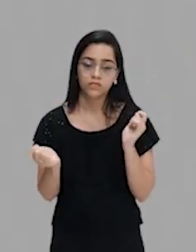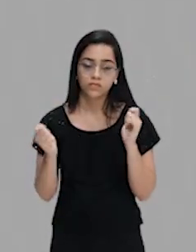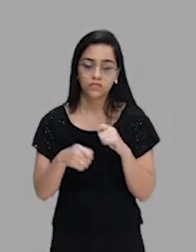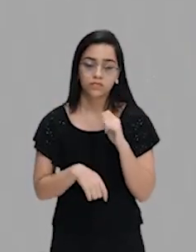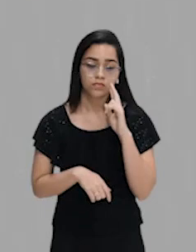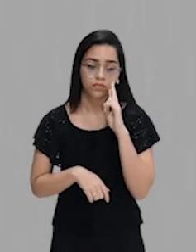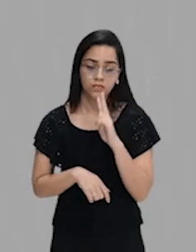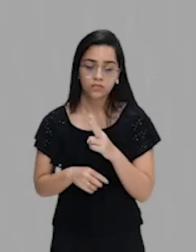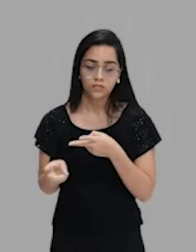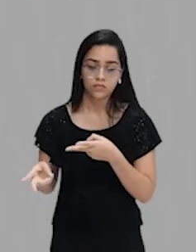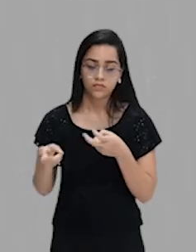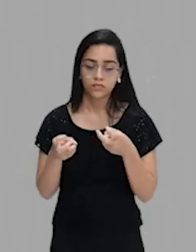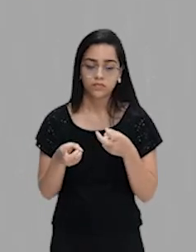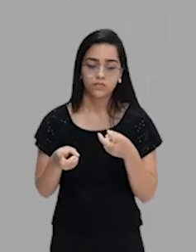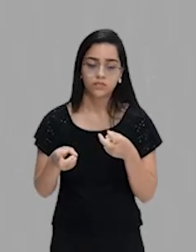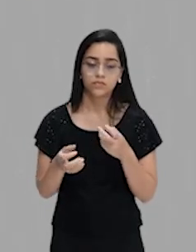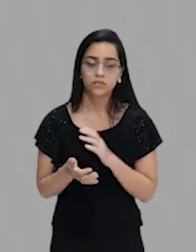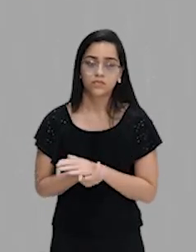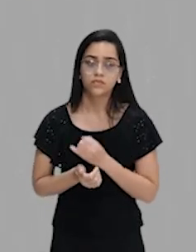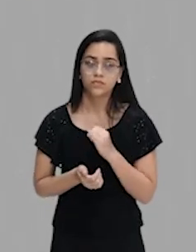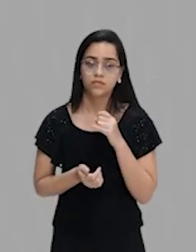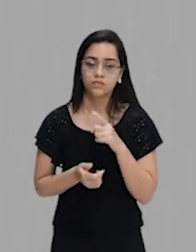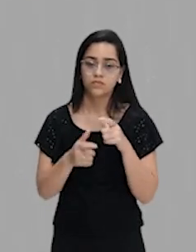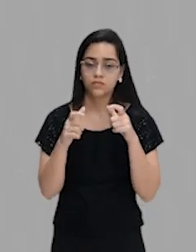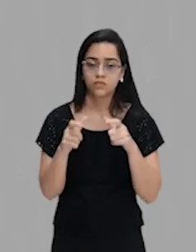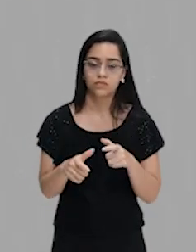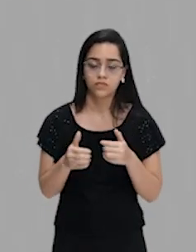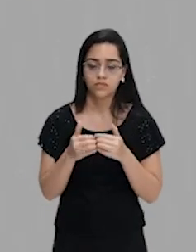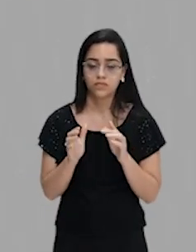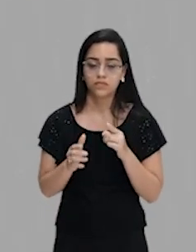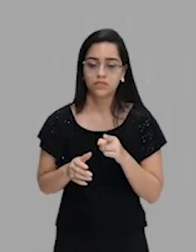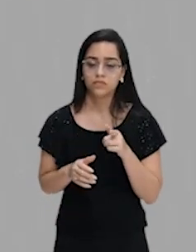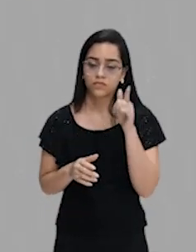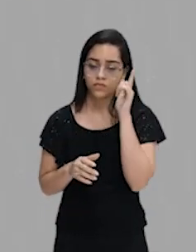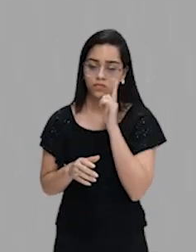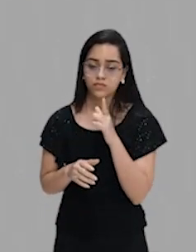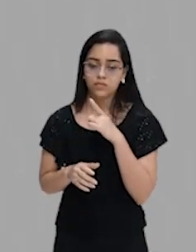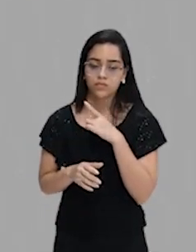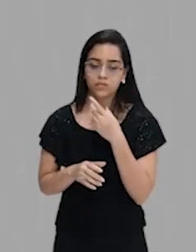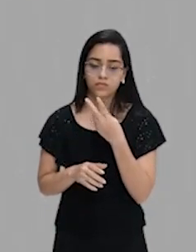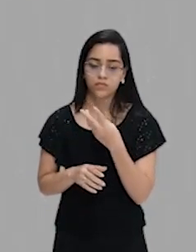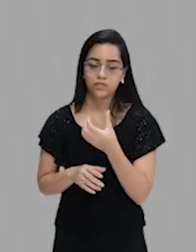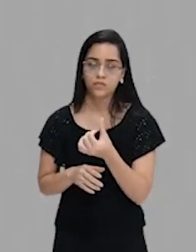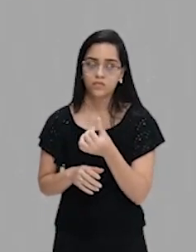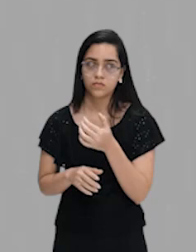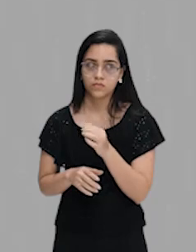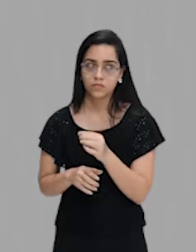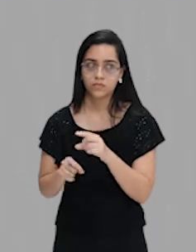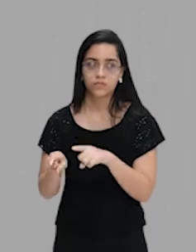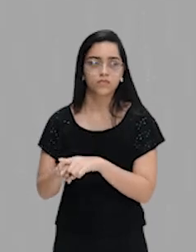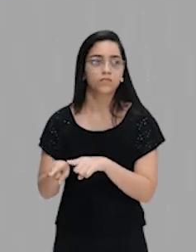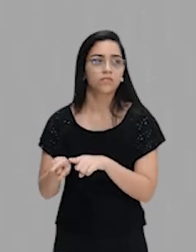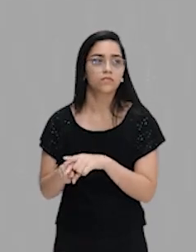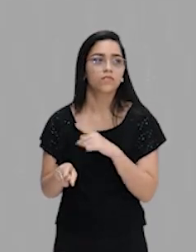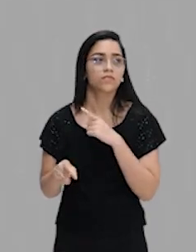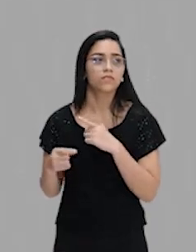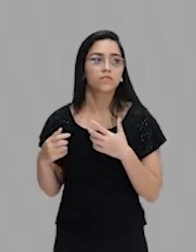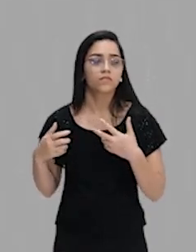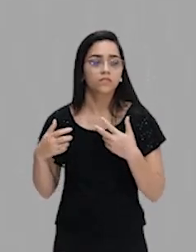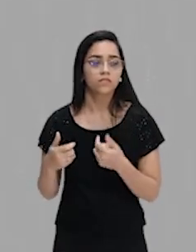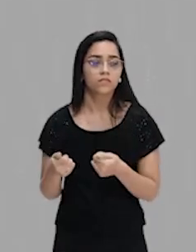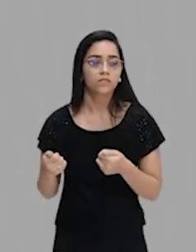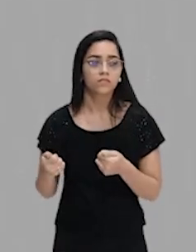ver, perceber. Então, é o seguinte, se você está num local aberto, você consegue fazer um giro de 360 graus, né, no